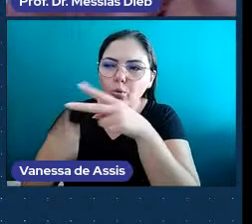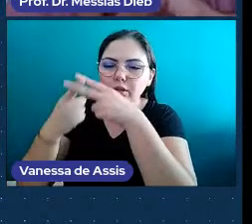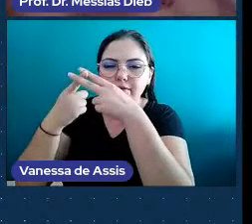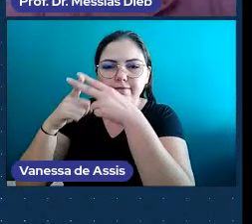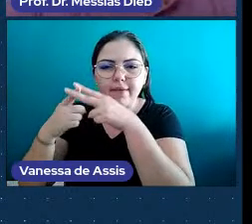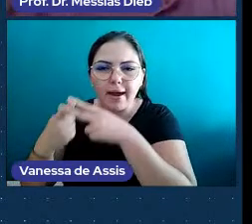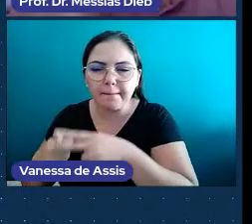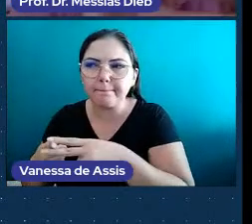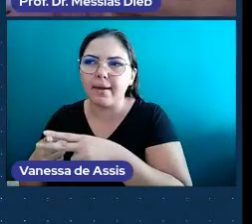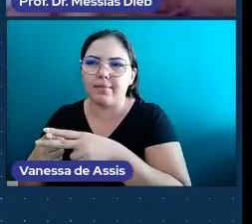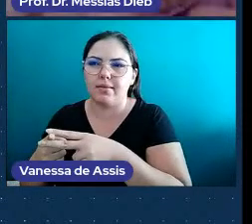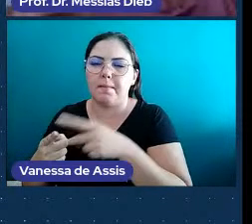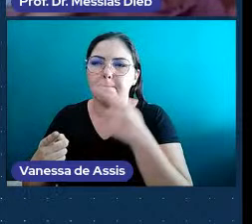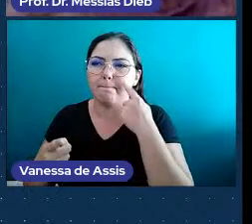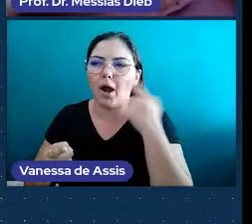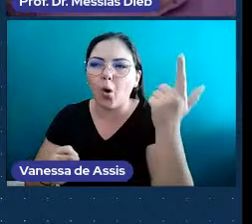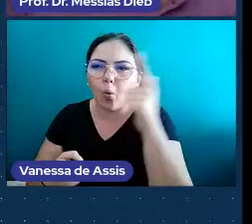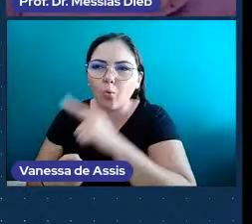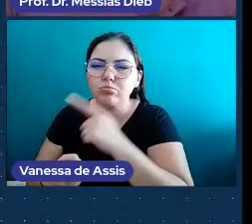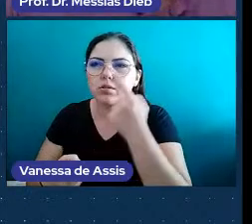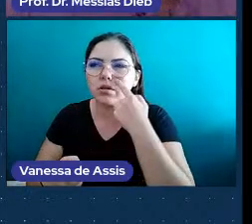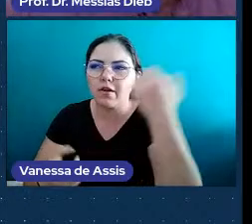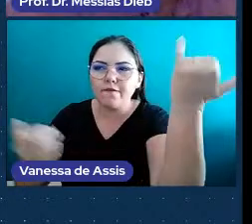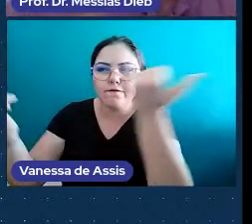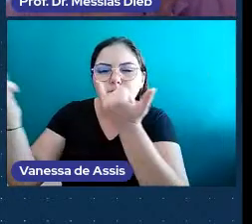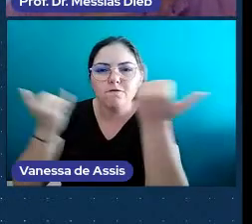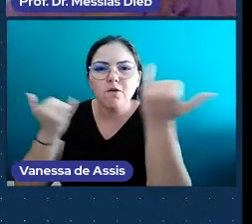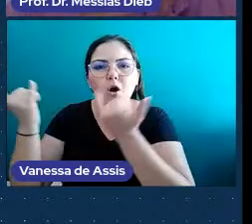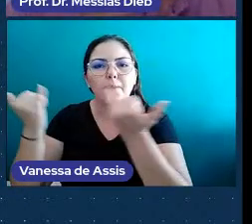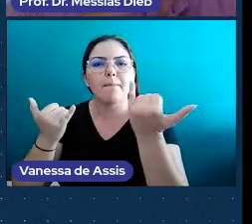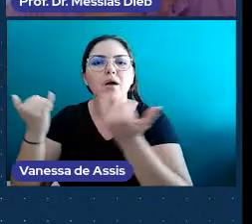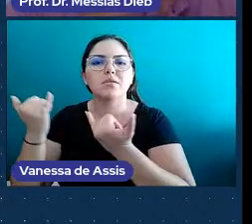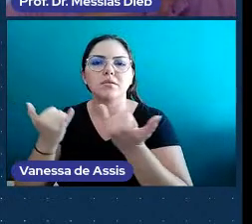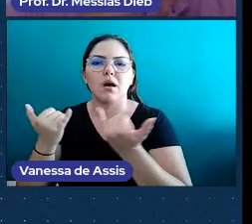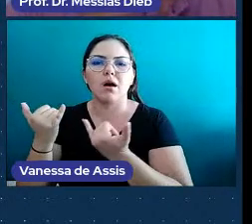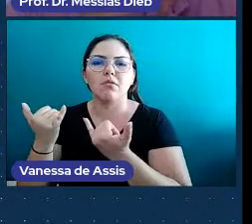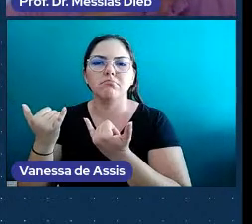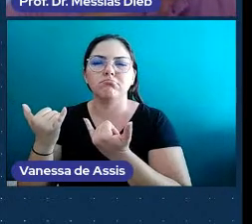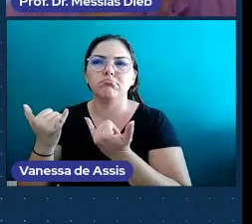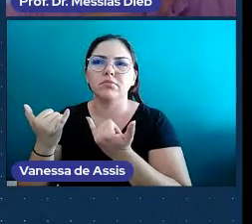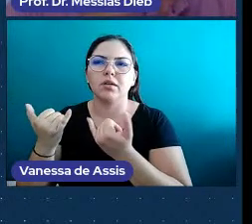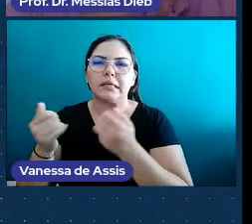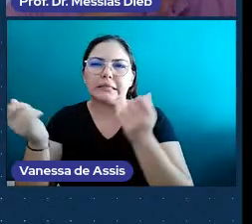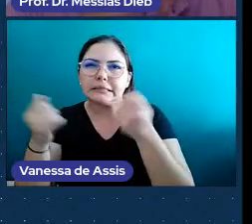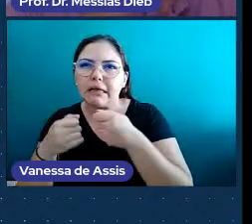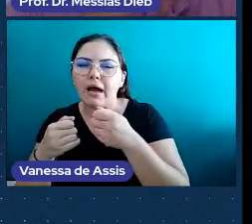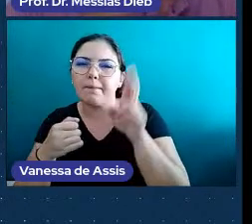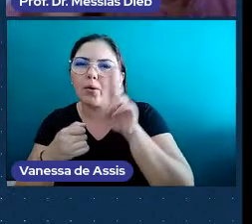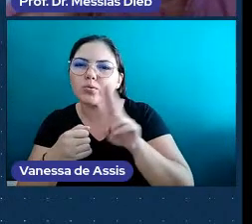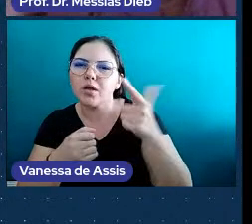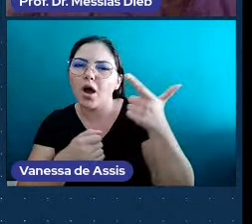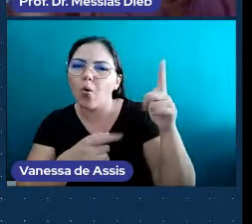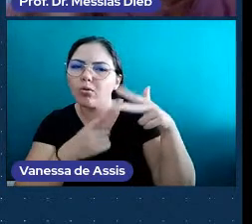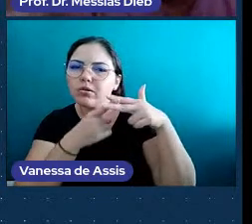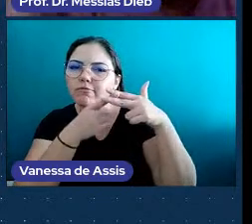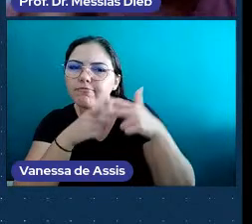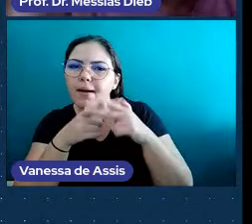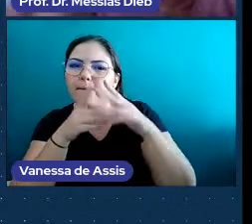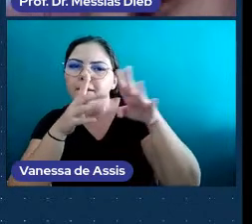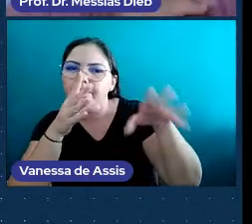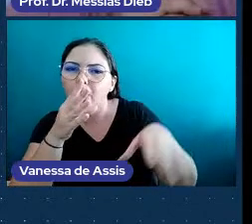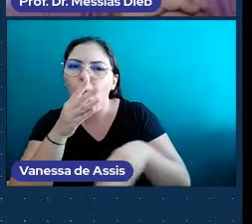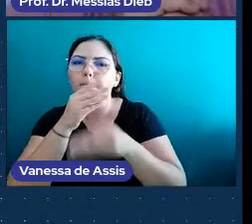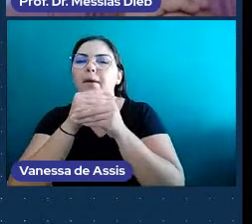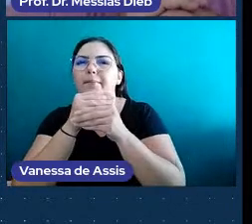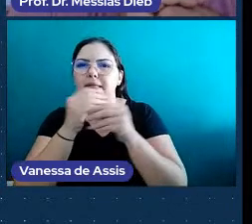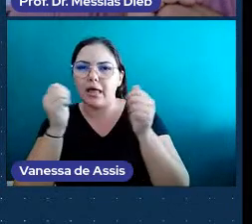trazer informações complementares que eu pudesse ter mais dados sobre aquilo que eu quero estudar? Então, todos esses aspectos